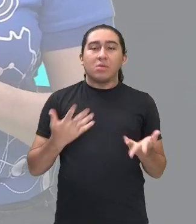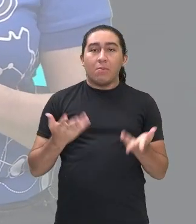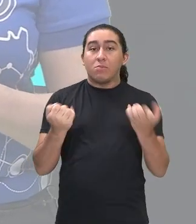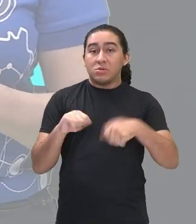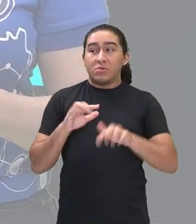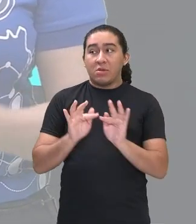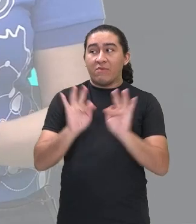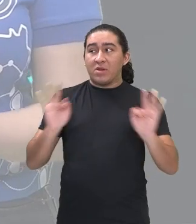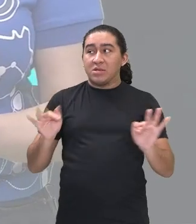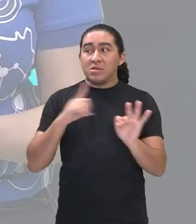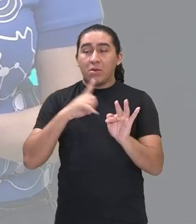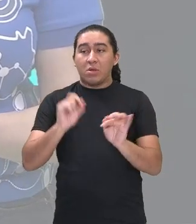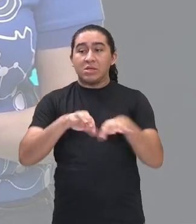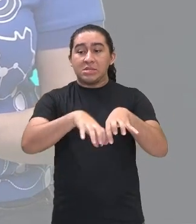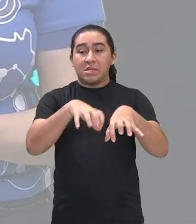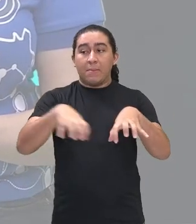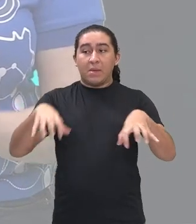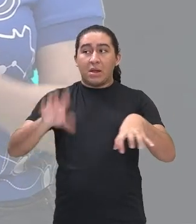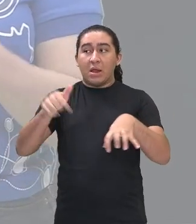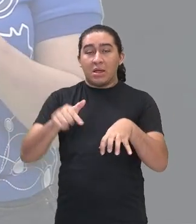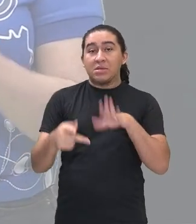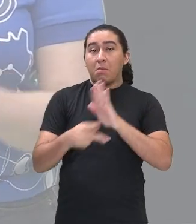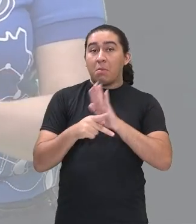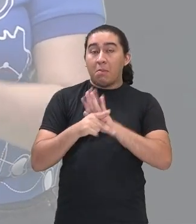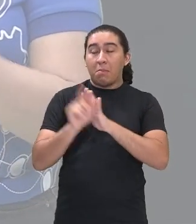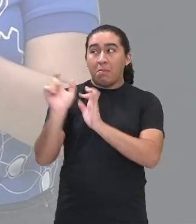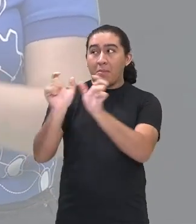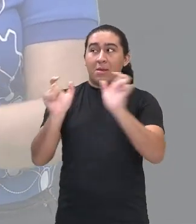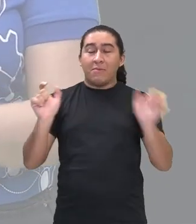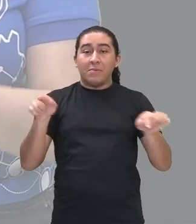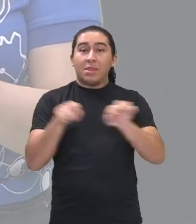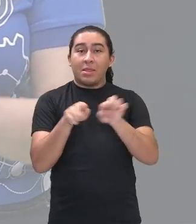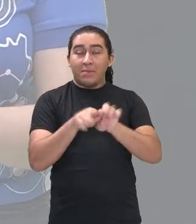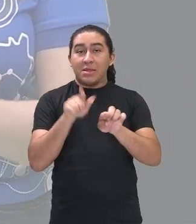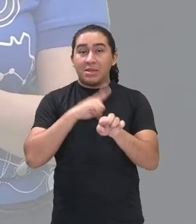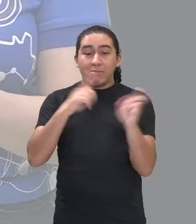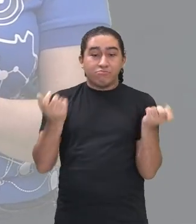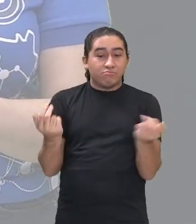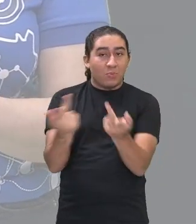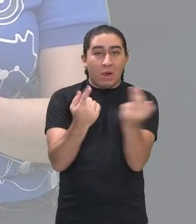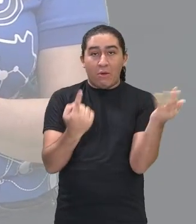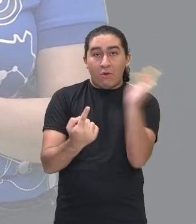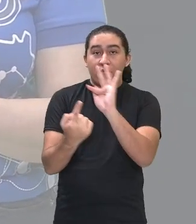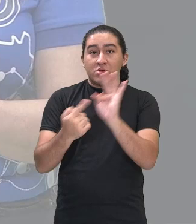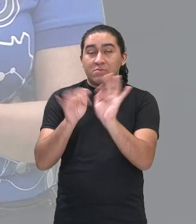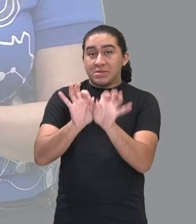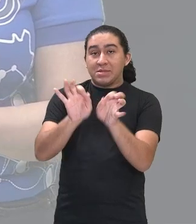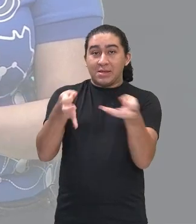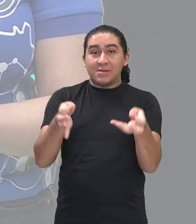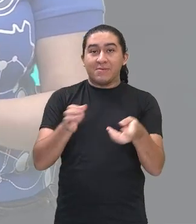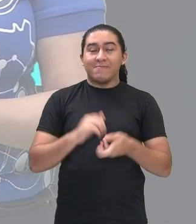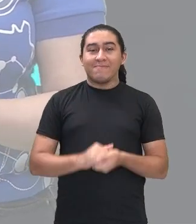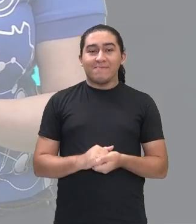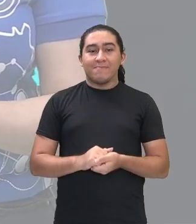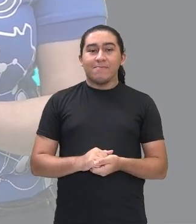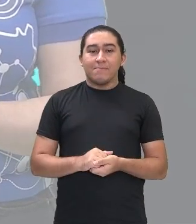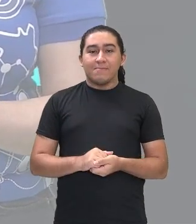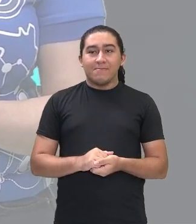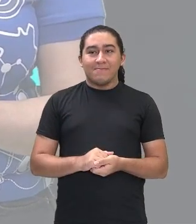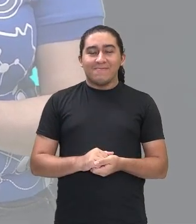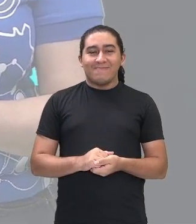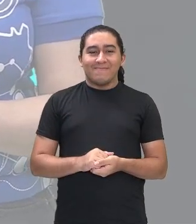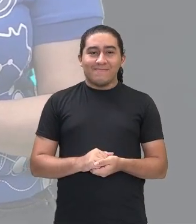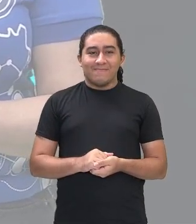para separar esses termos que cumprem a mesma função sintática.